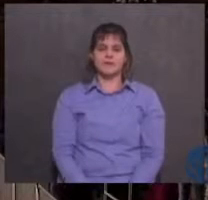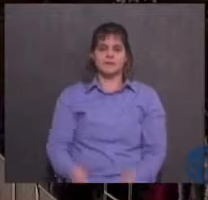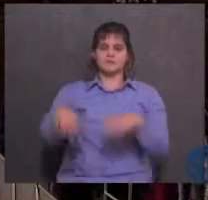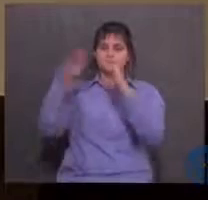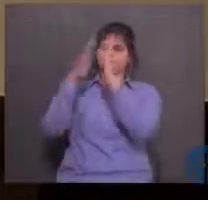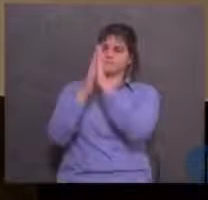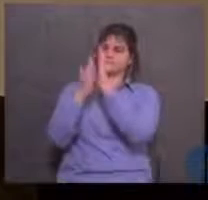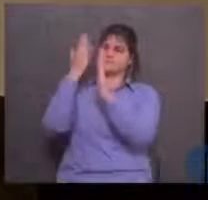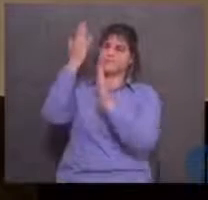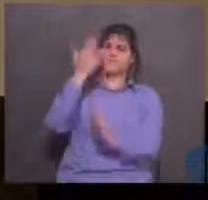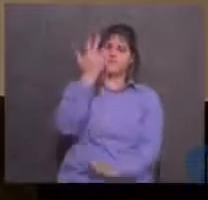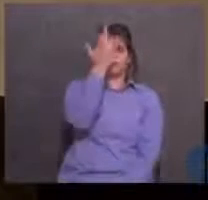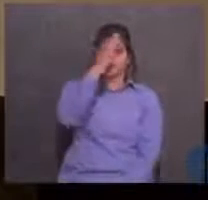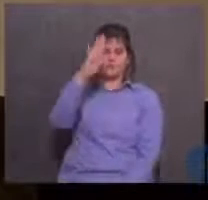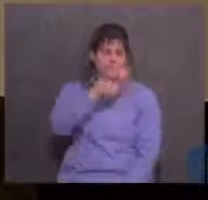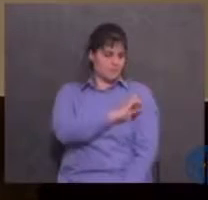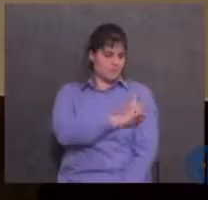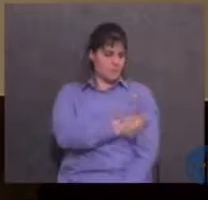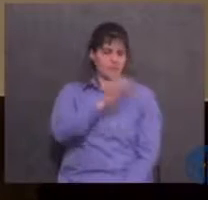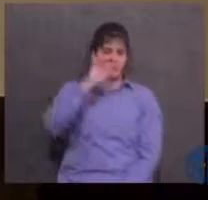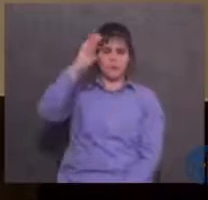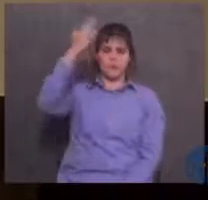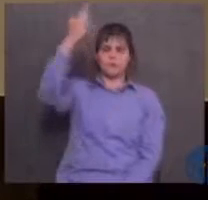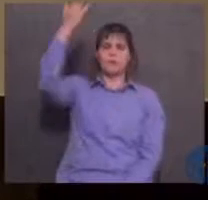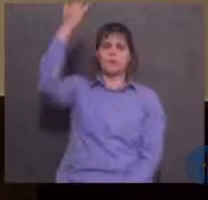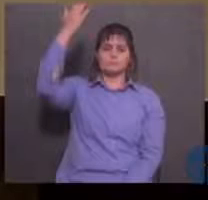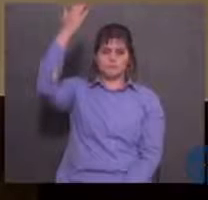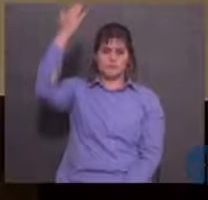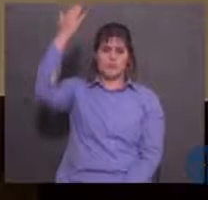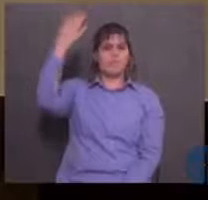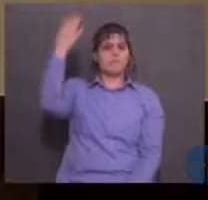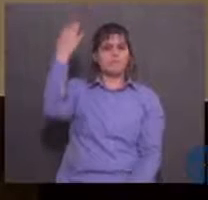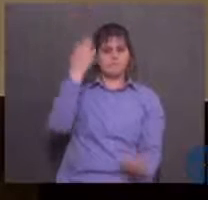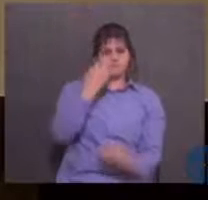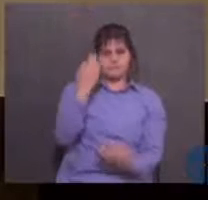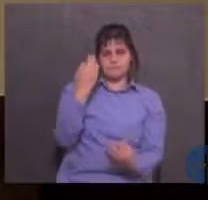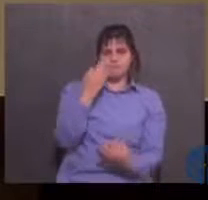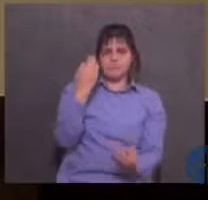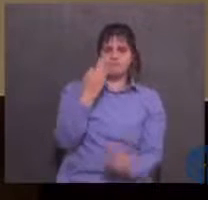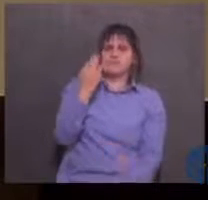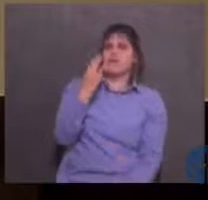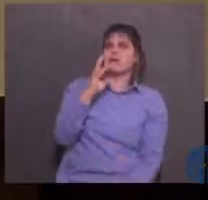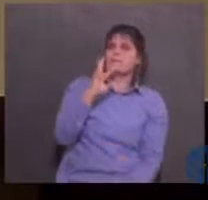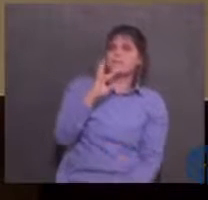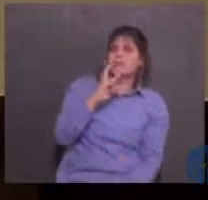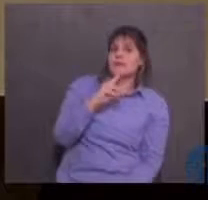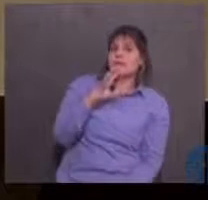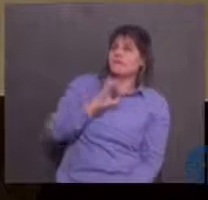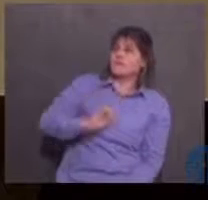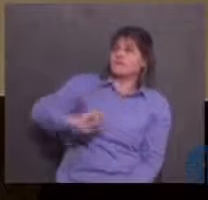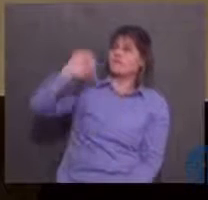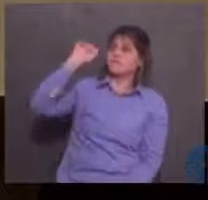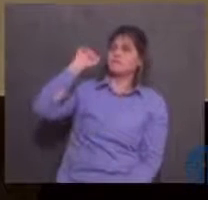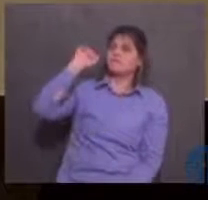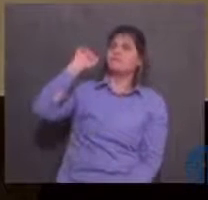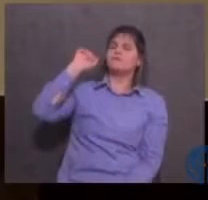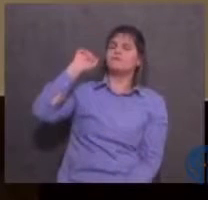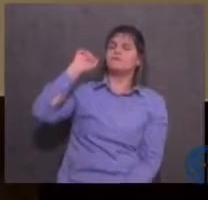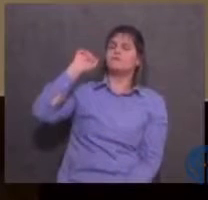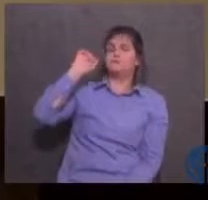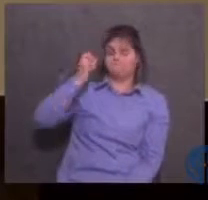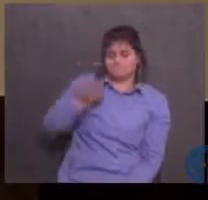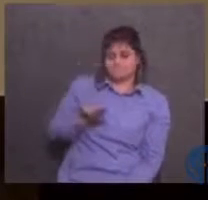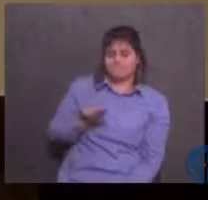Deus eterno e omnipotente, que na gloriosa mãe do vosso Filho destes un